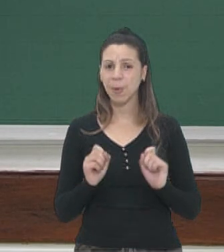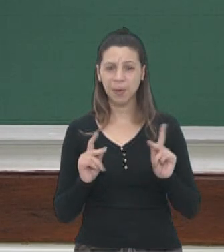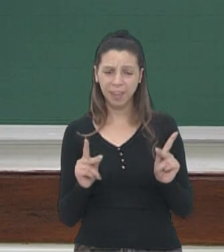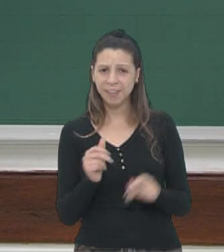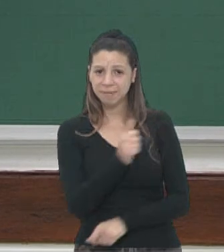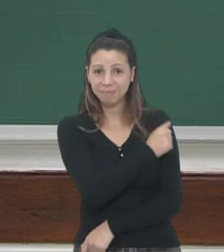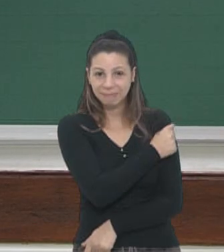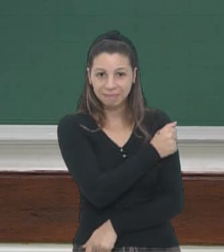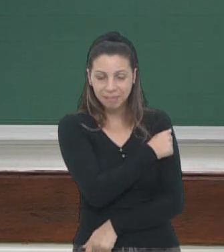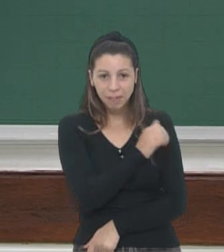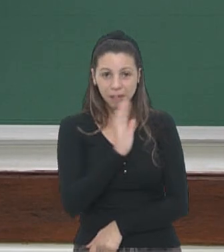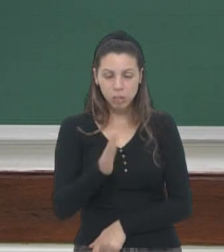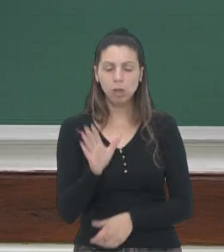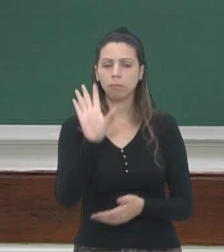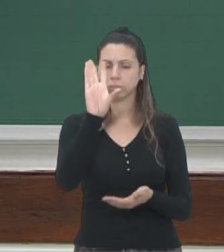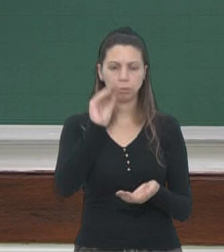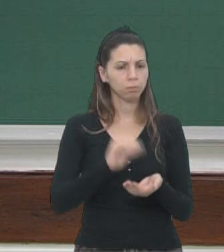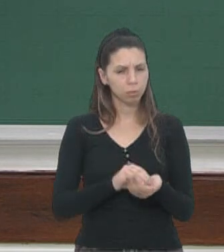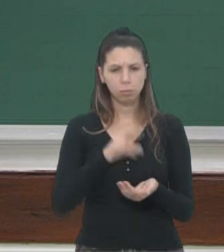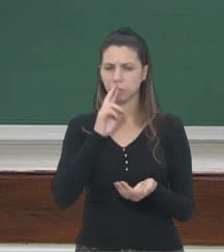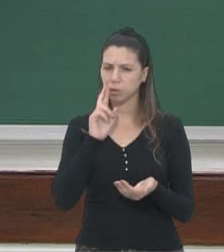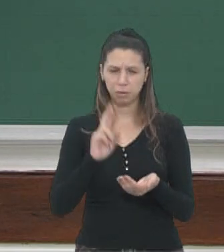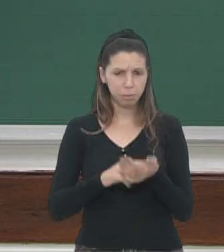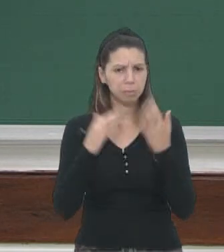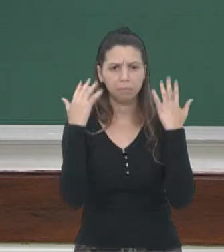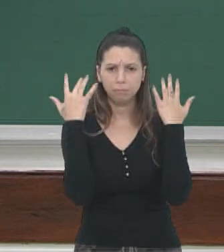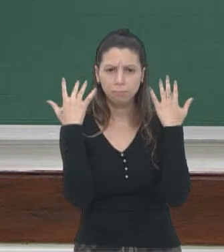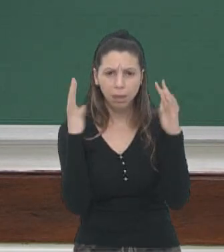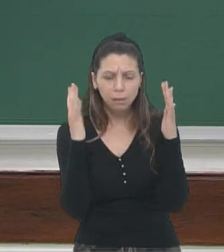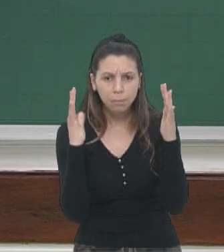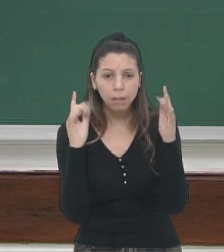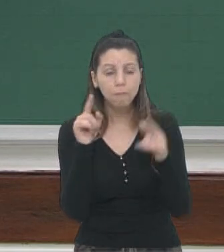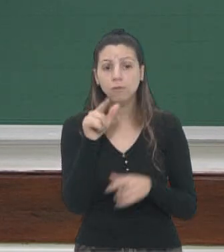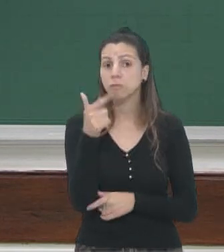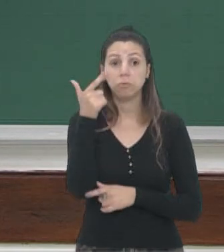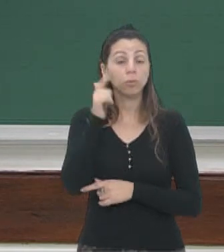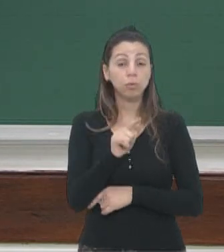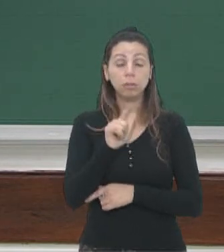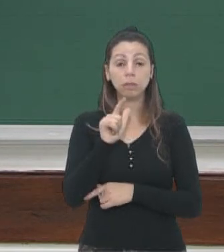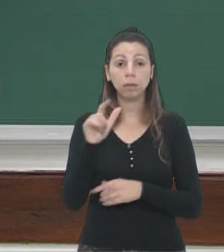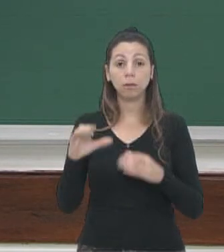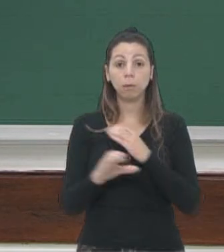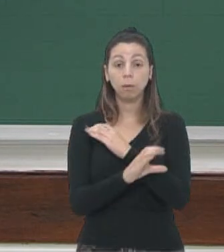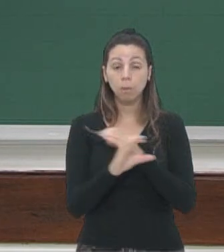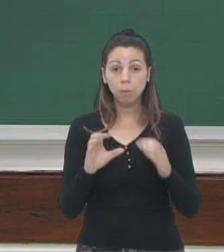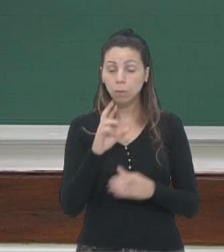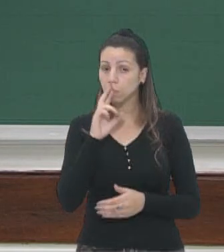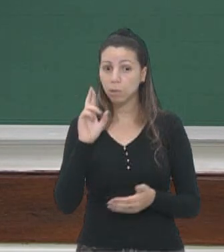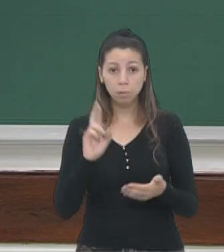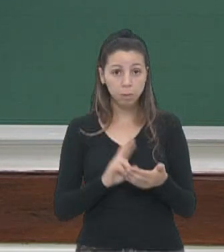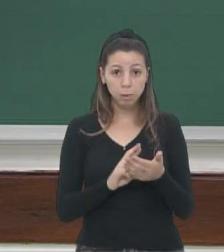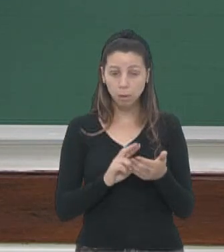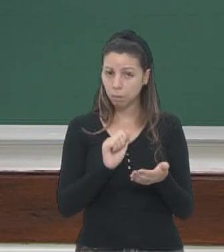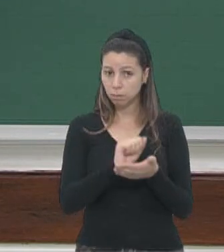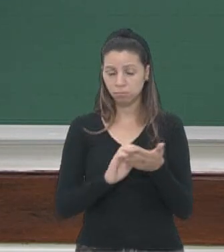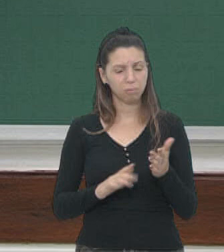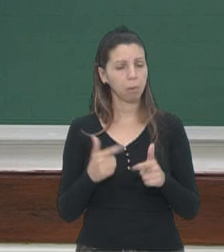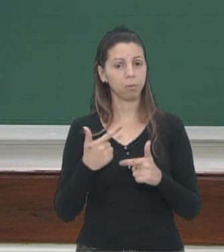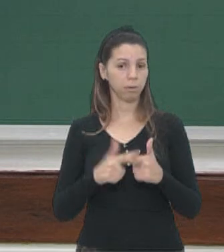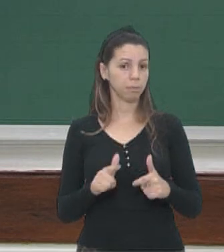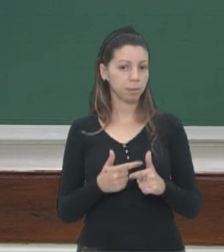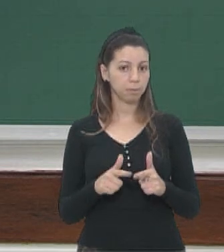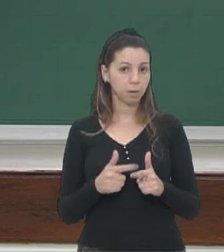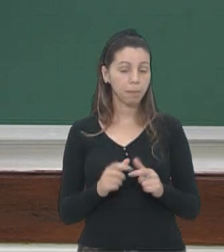bem, estudante. Você que já copiou e já respondeu, parabéns. Você que não conseguiu concluir de responder essa questão, não tem problema.